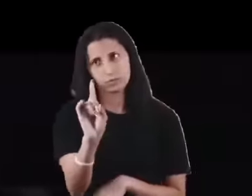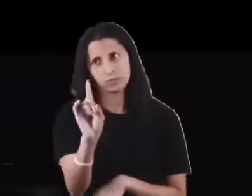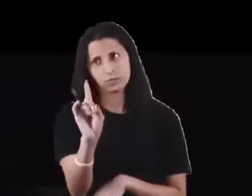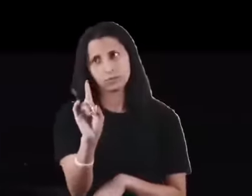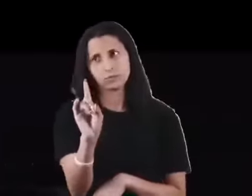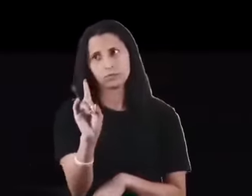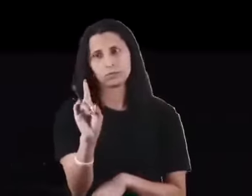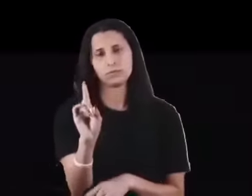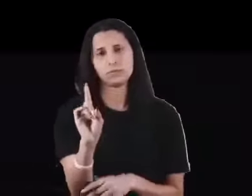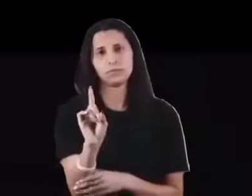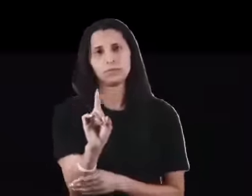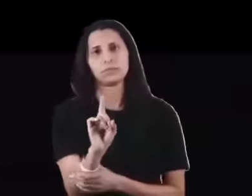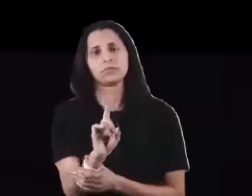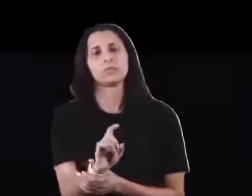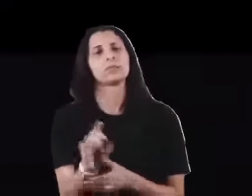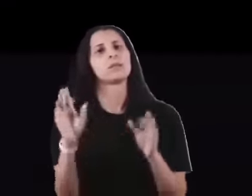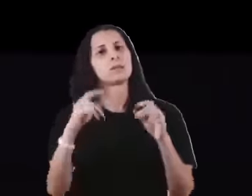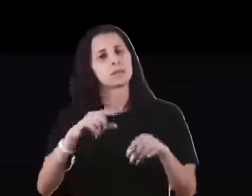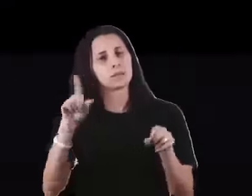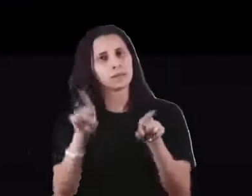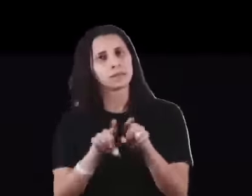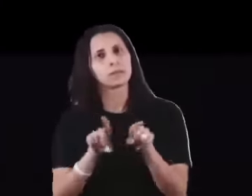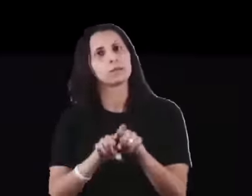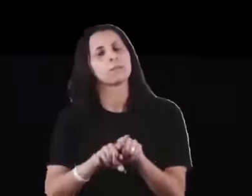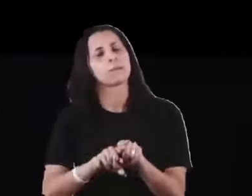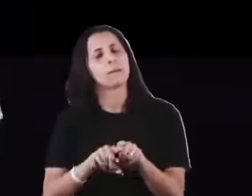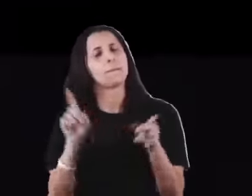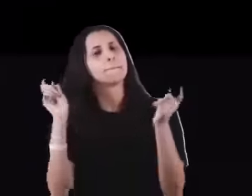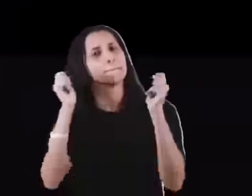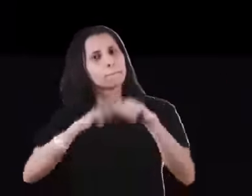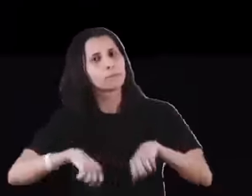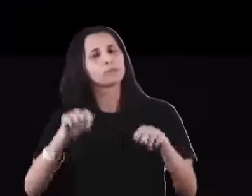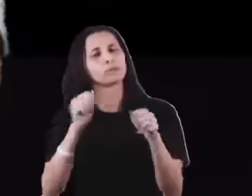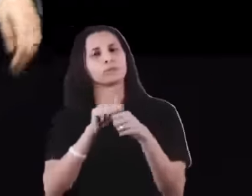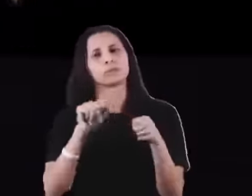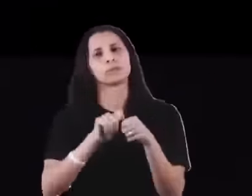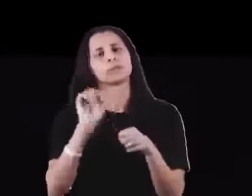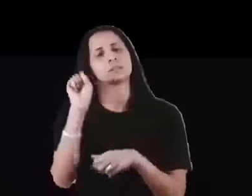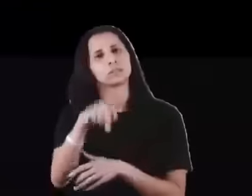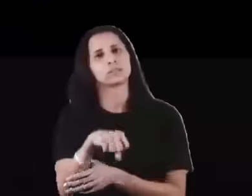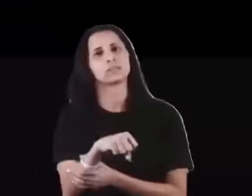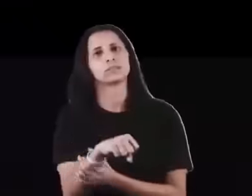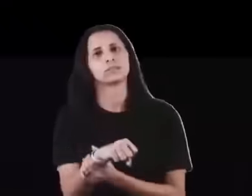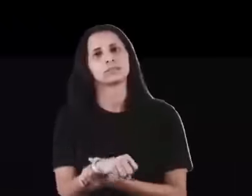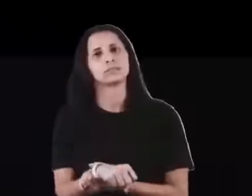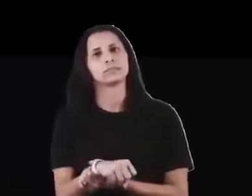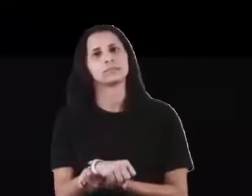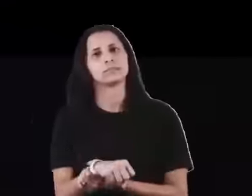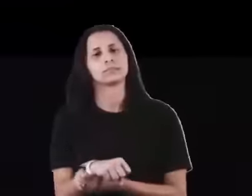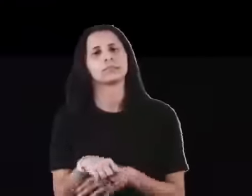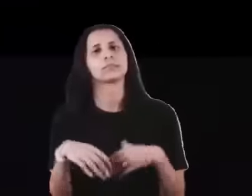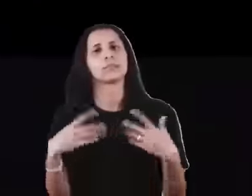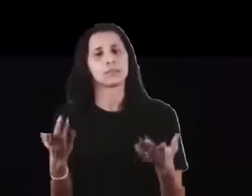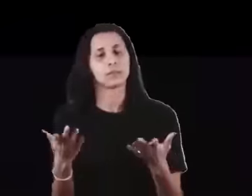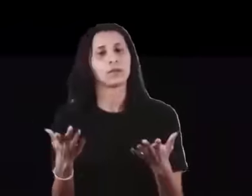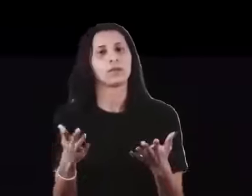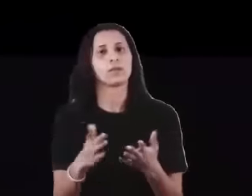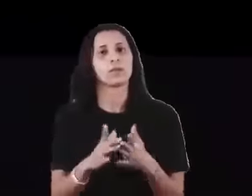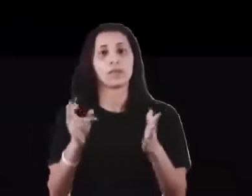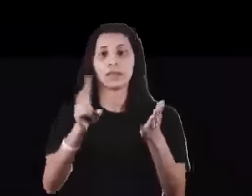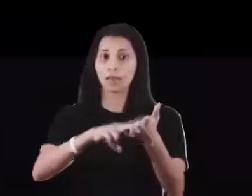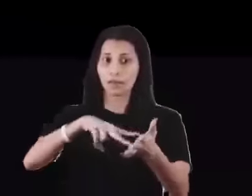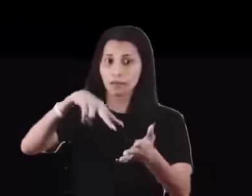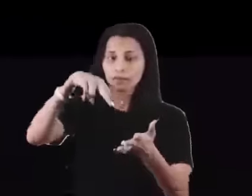se confia no intercessor prato a mais para fazer Ei deixa ele canal e você faz já é amanhã a gente fez não